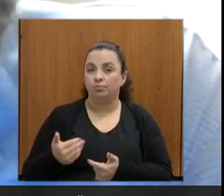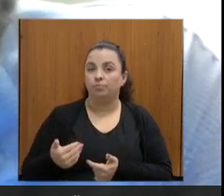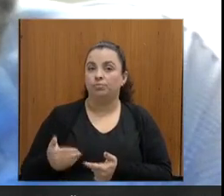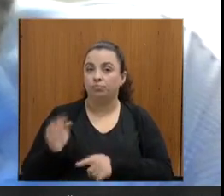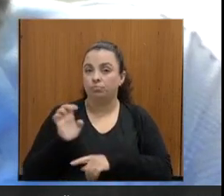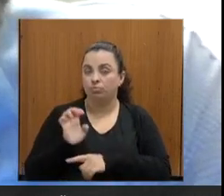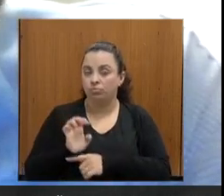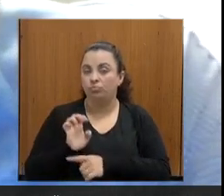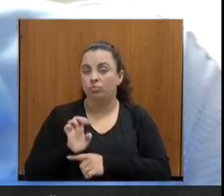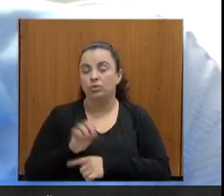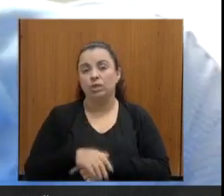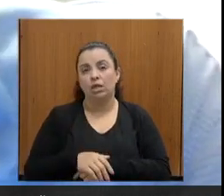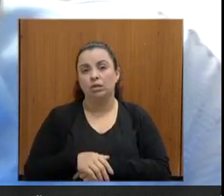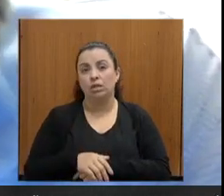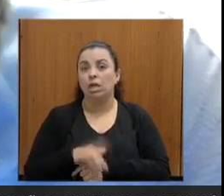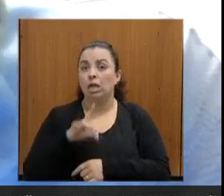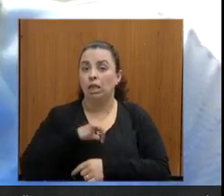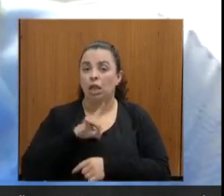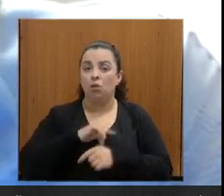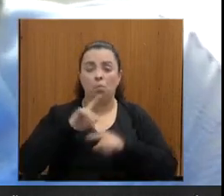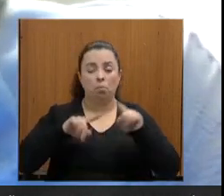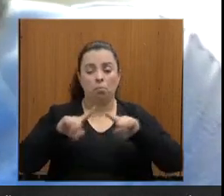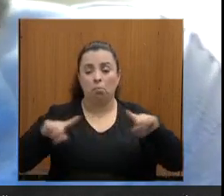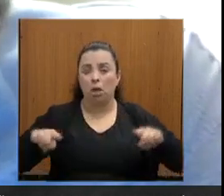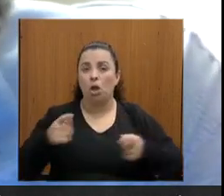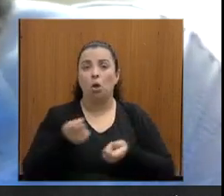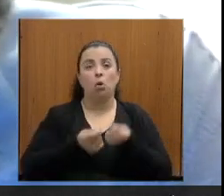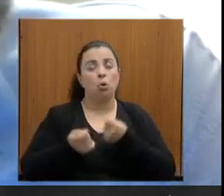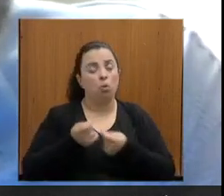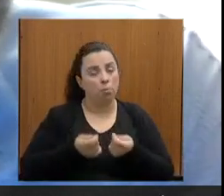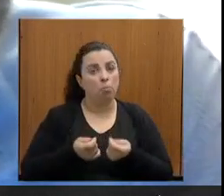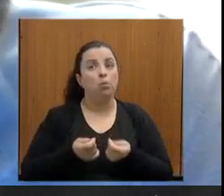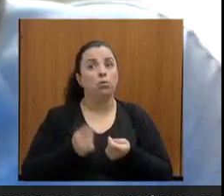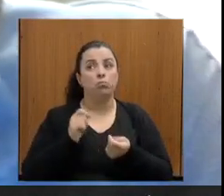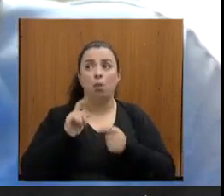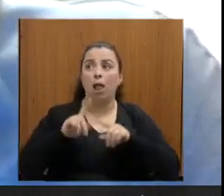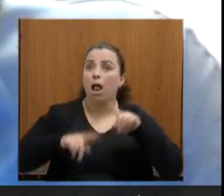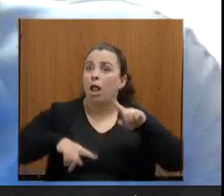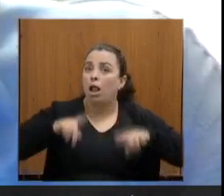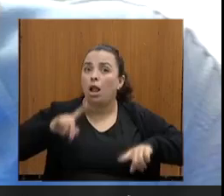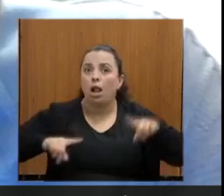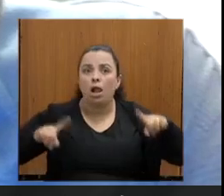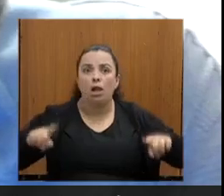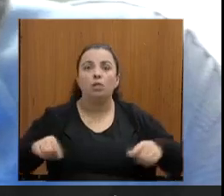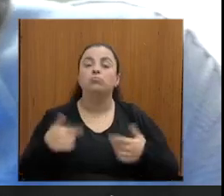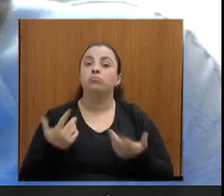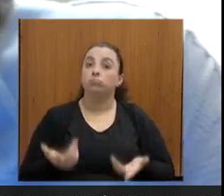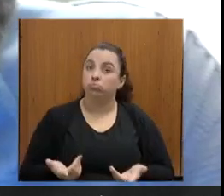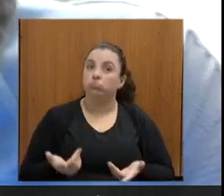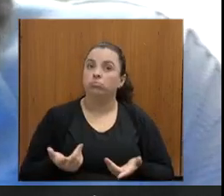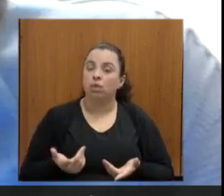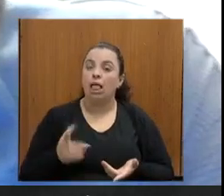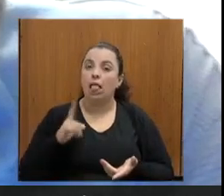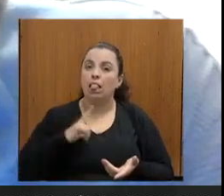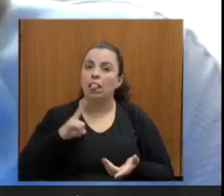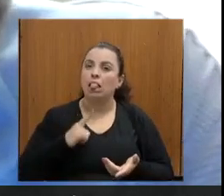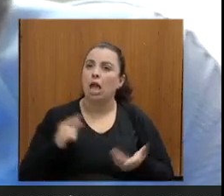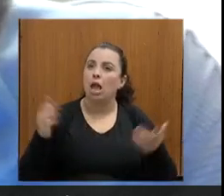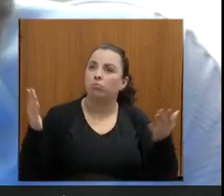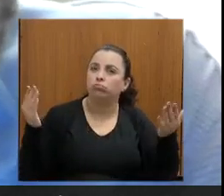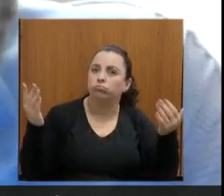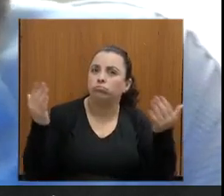promovido a diversificação económica muito grande o estado de forma ativa tem atraído a atenção de